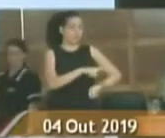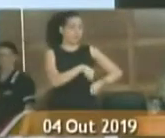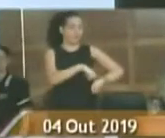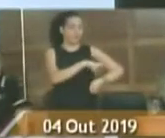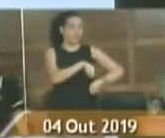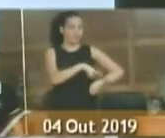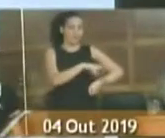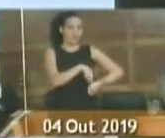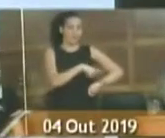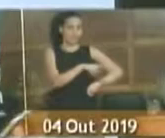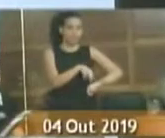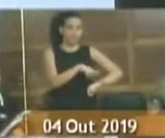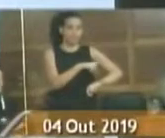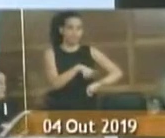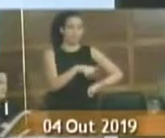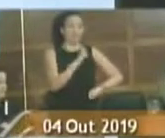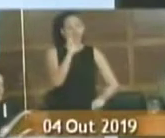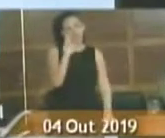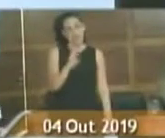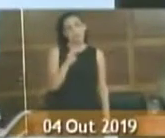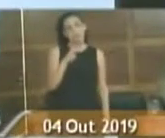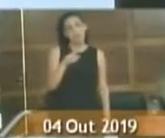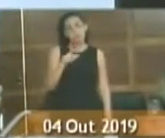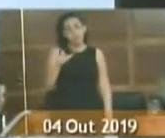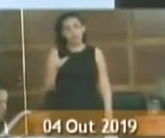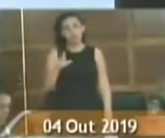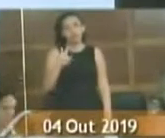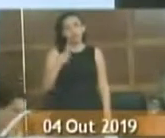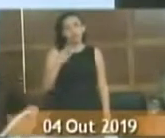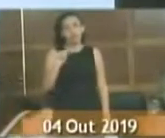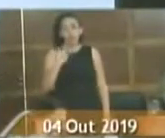longo caracteriza-se maus tratos.